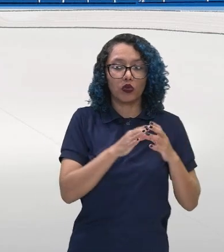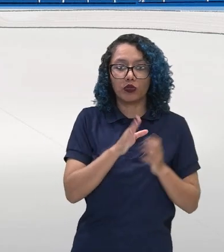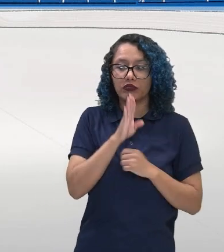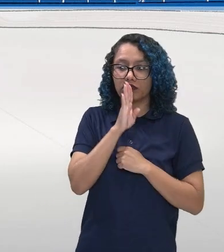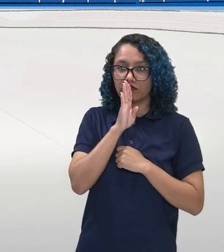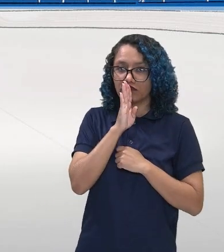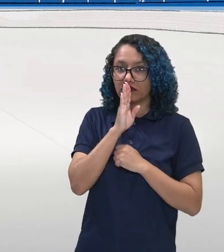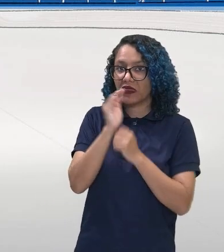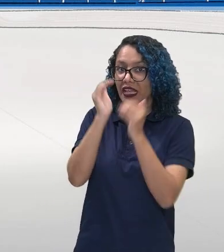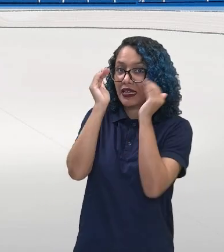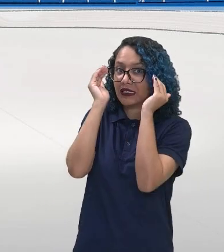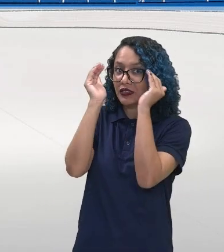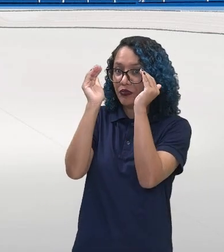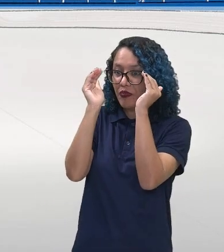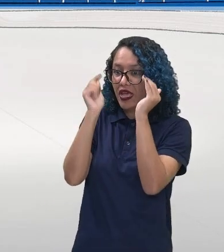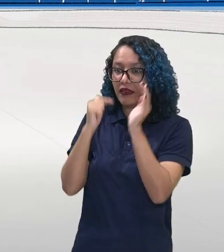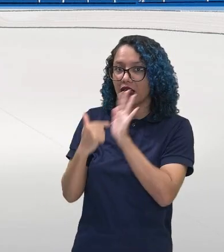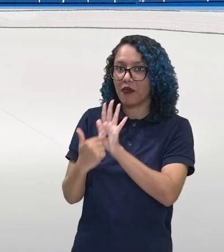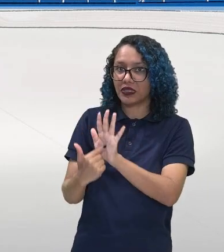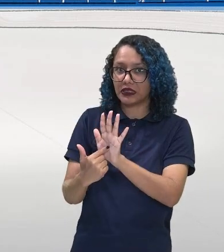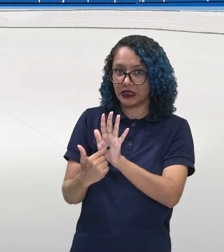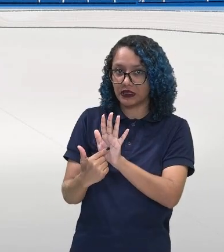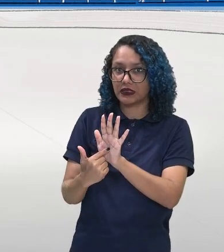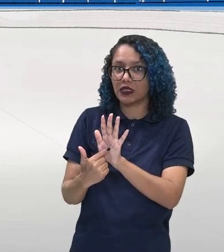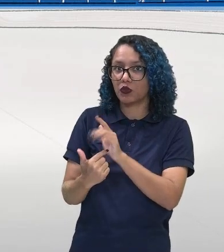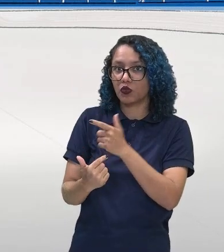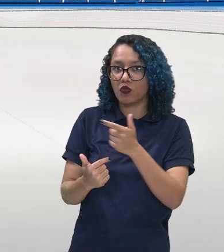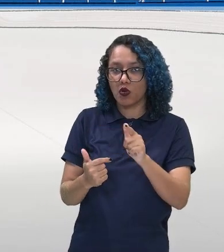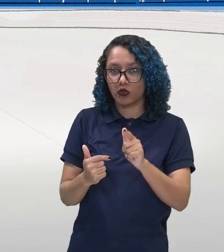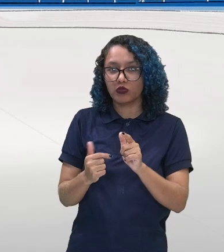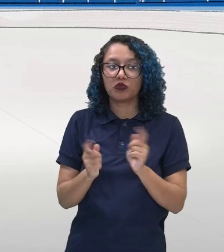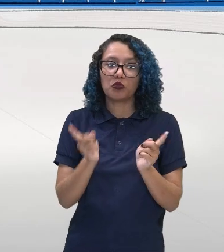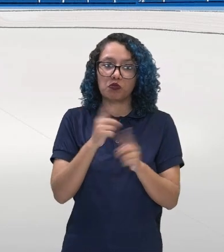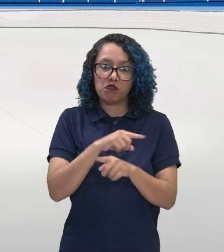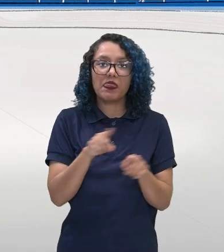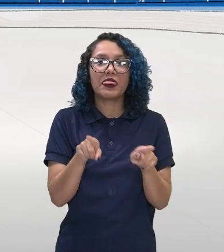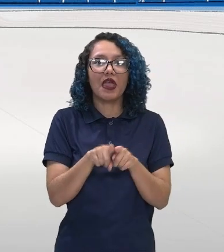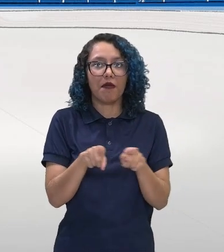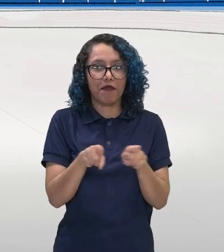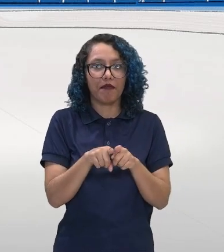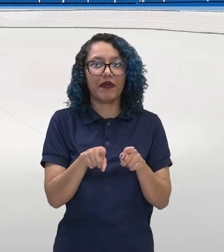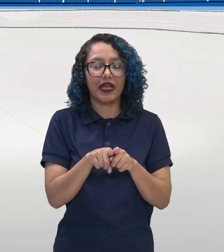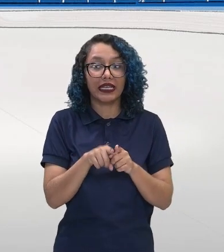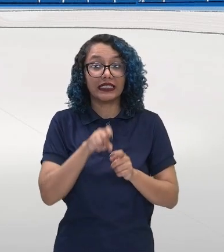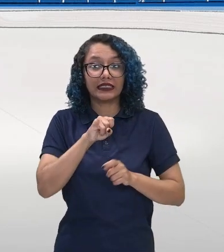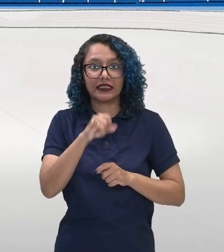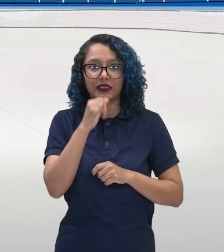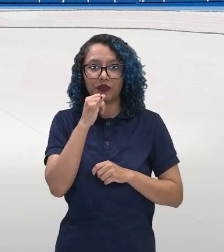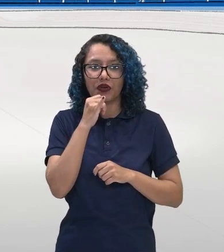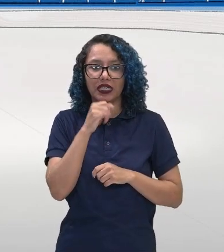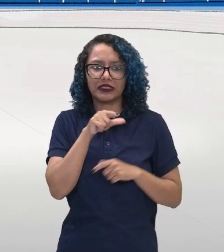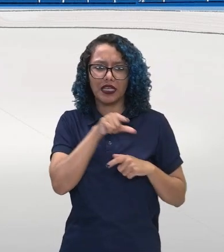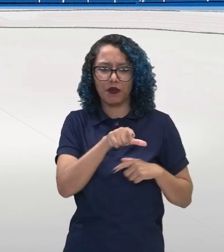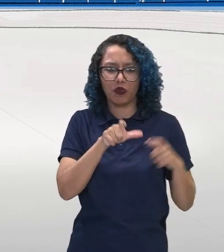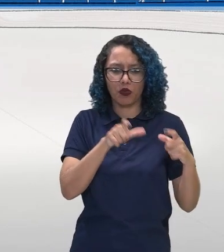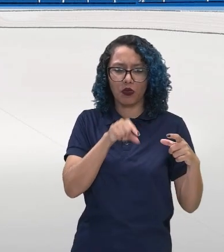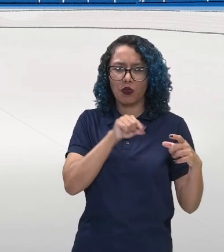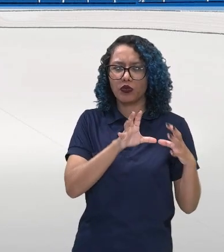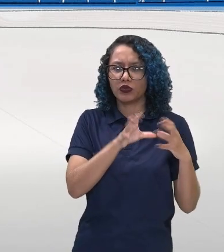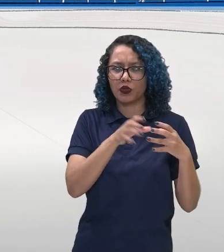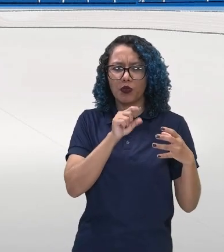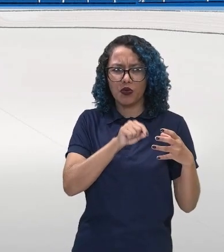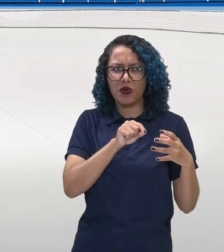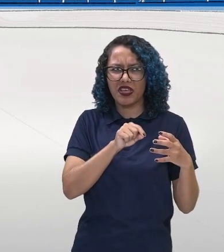a apresentação do rival. E aí, assim sucessivamente. Então, se a galera se manifestar na hora que o